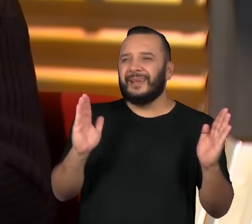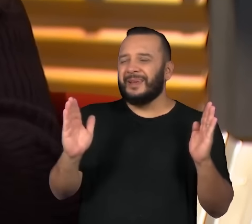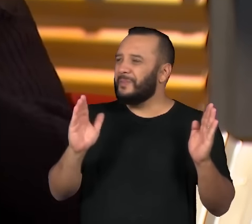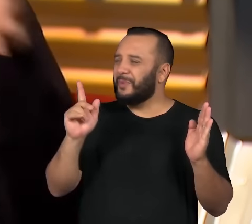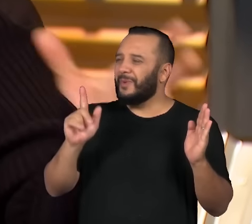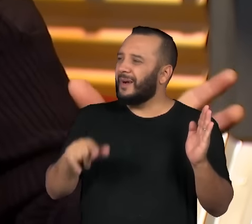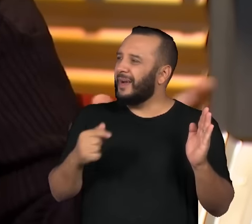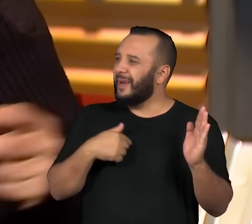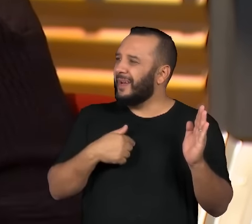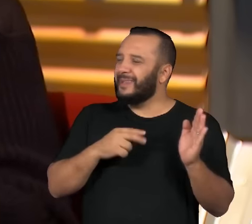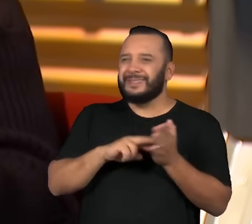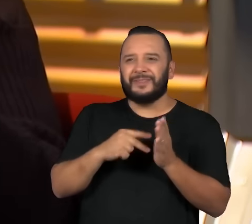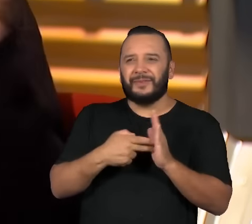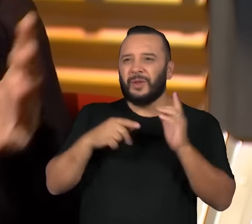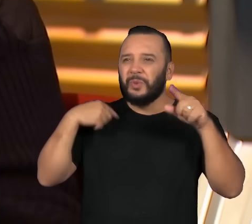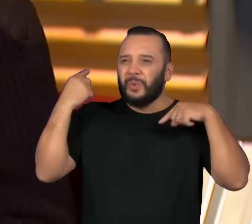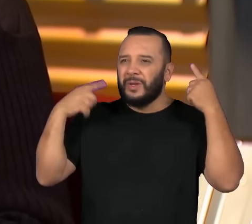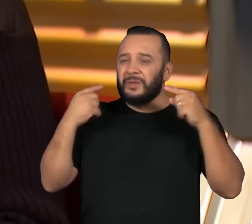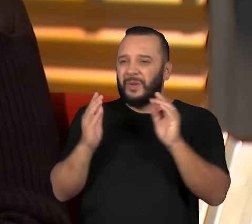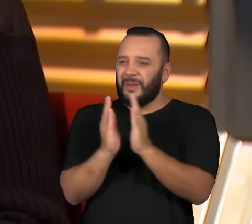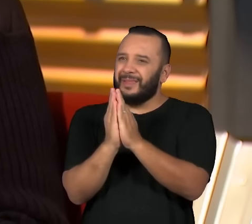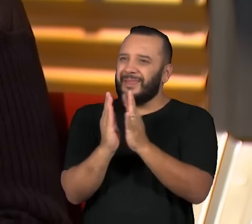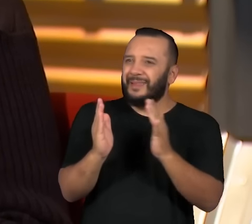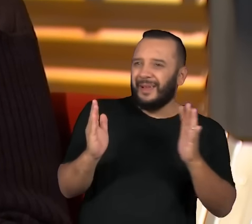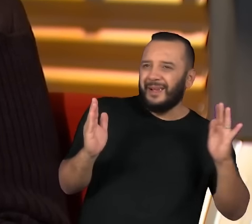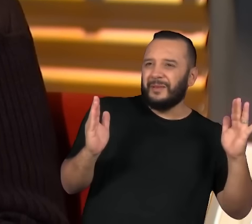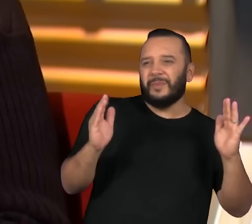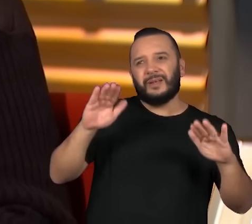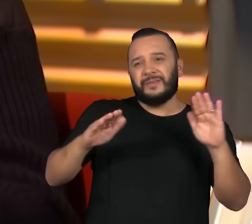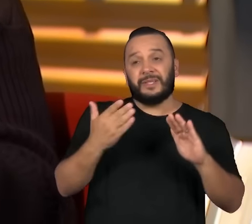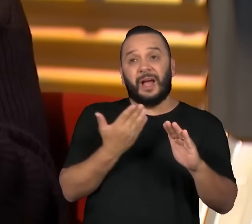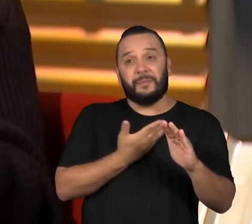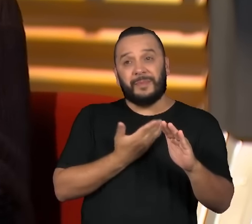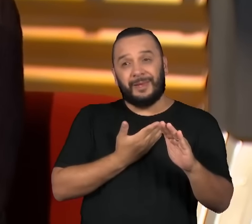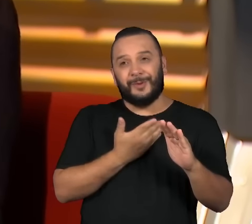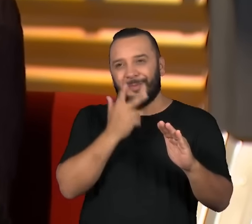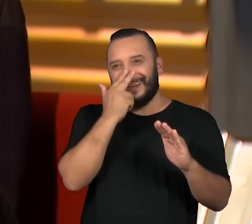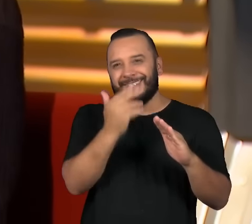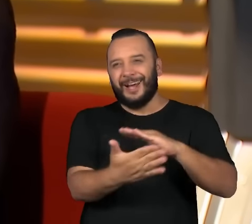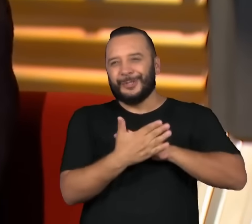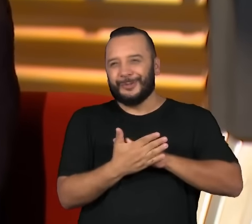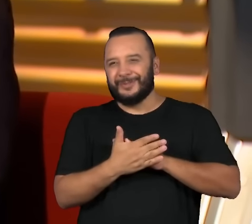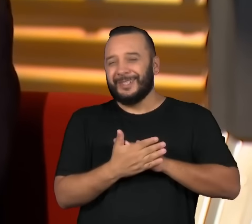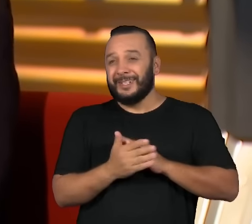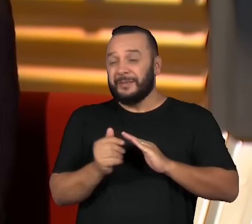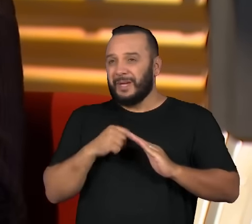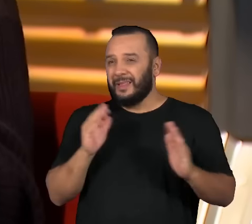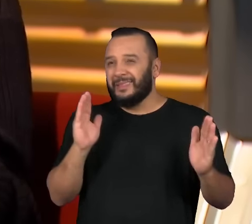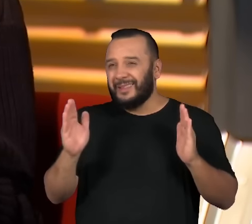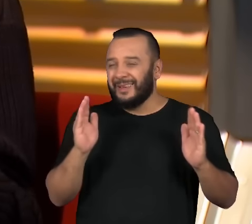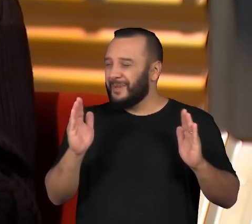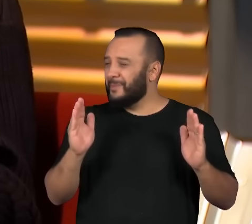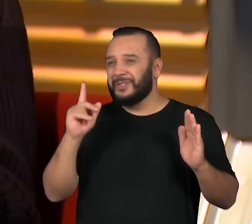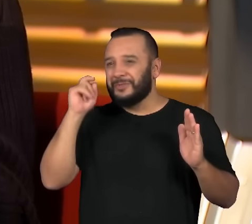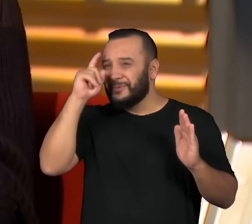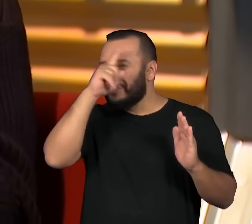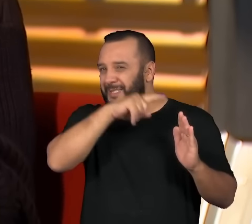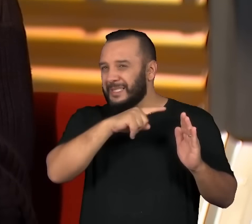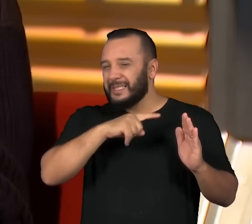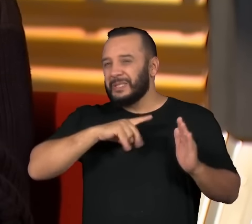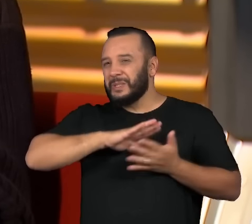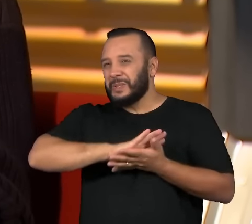vezes o tempo é amigo, ele ajuda, outras vezes ele é terrível, né? Ele, assim, massacra realmente. E eu acho que é um processo. Eu